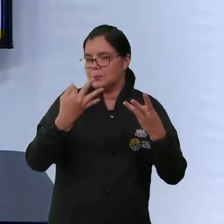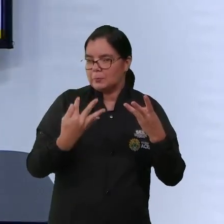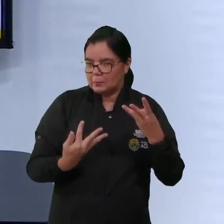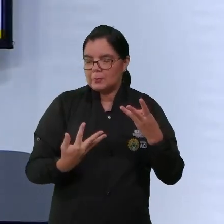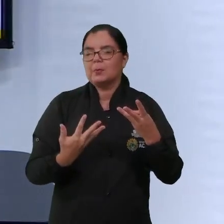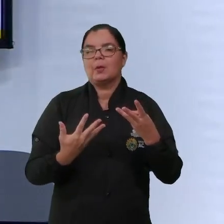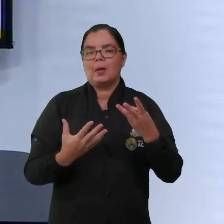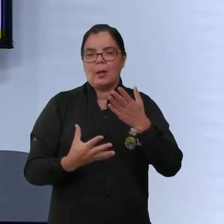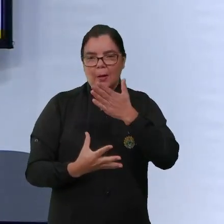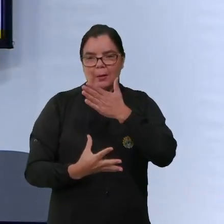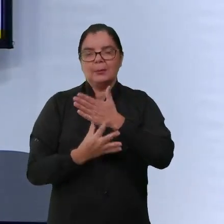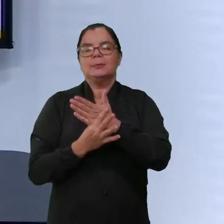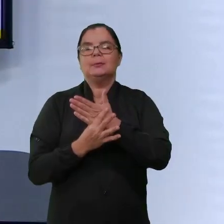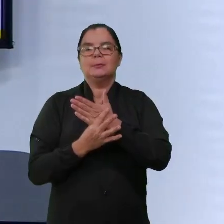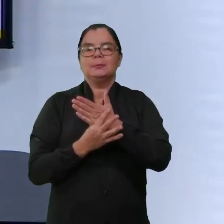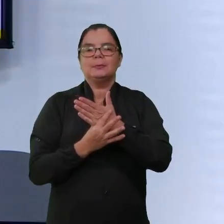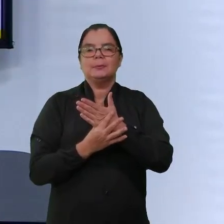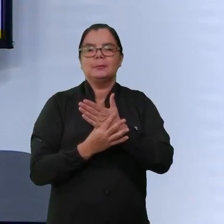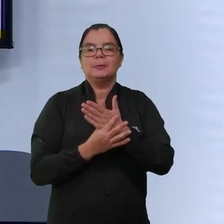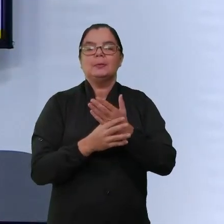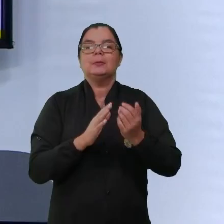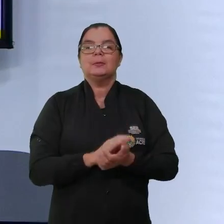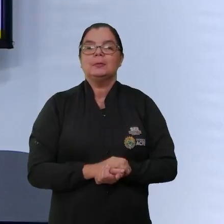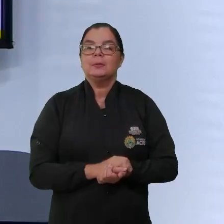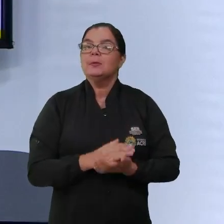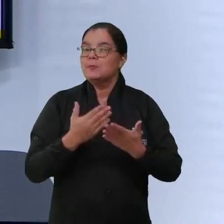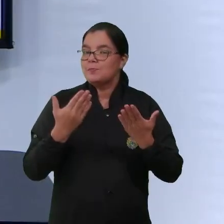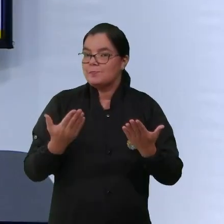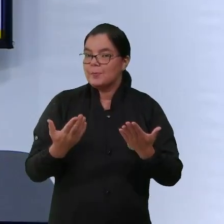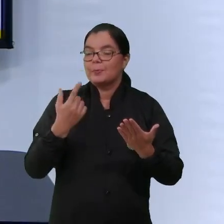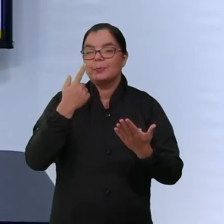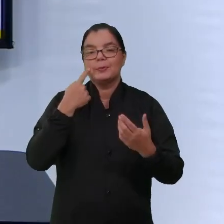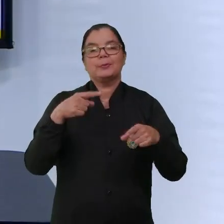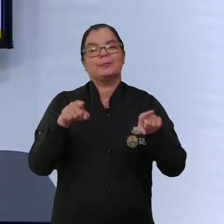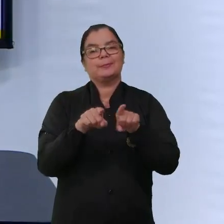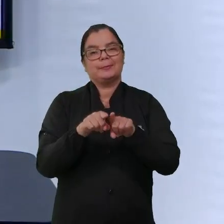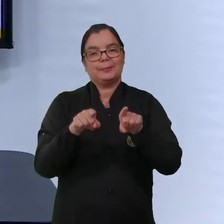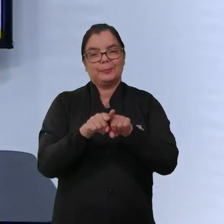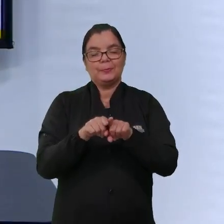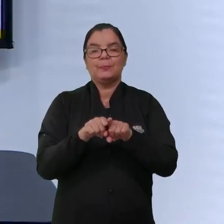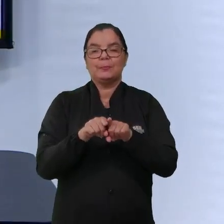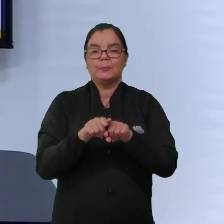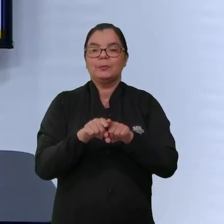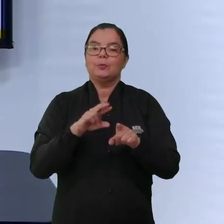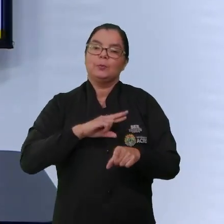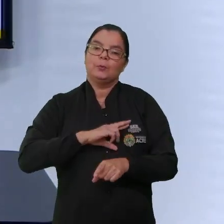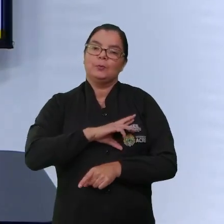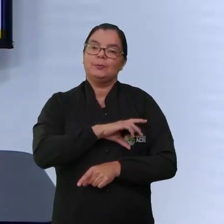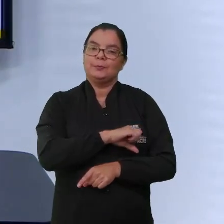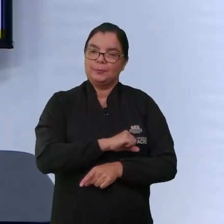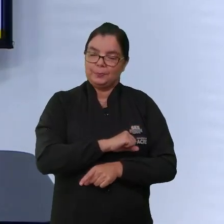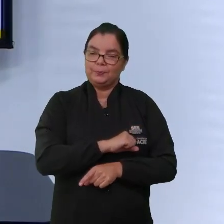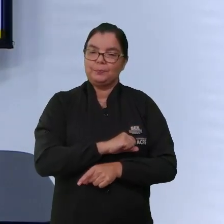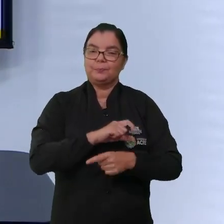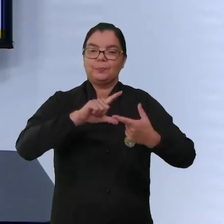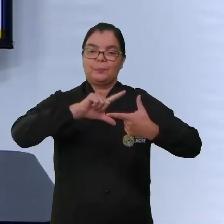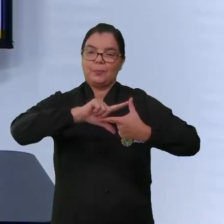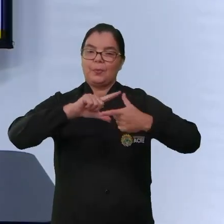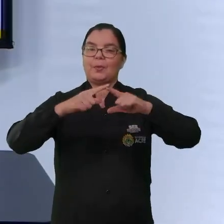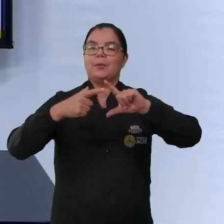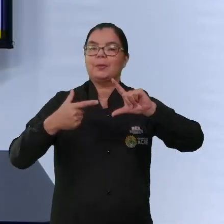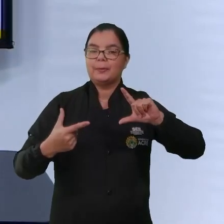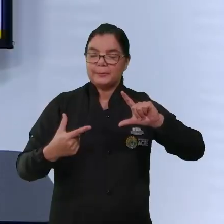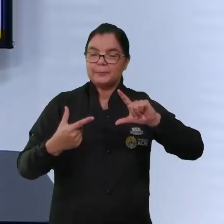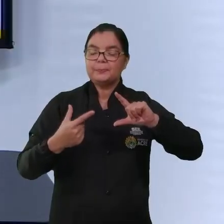pouquinho do realismo ali e nós nos debruçamos aqui sobre o romantismo e sobre o modernismo.